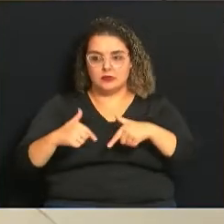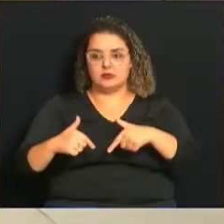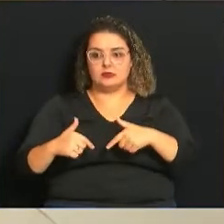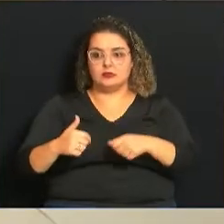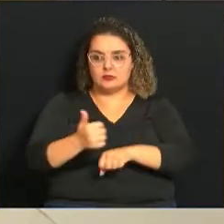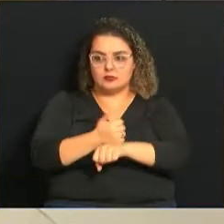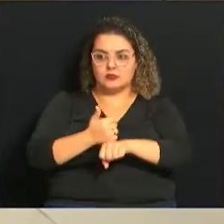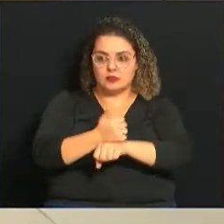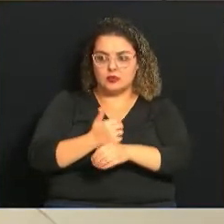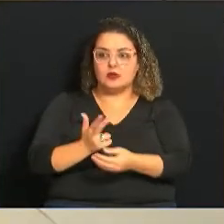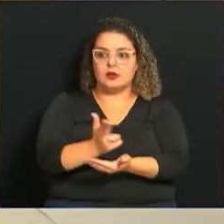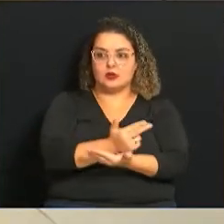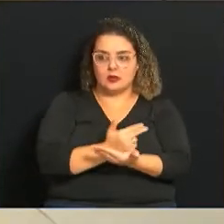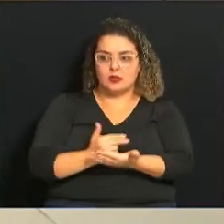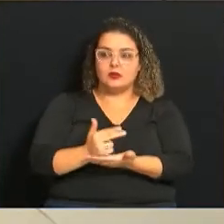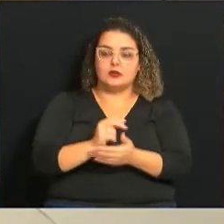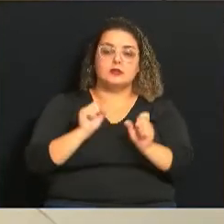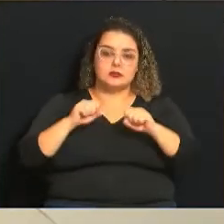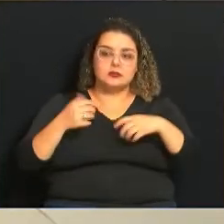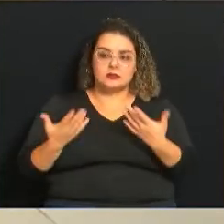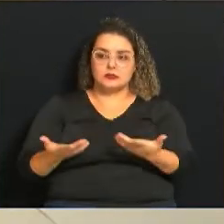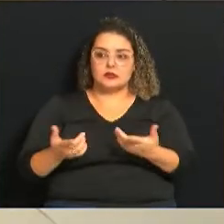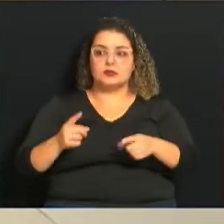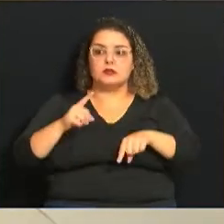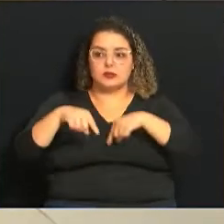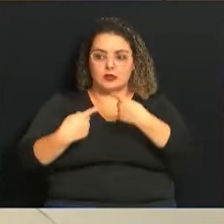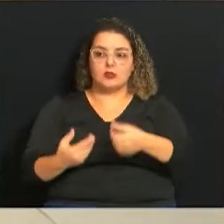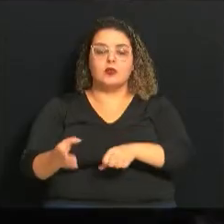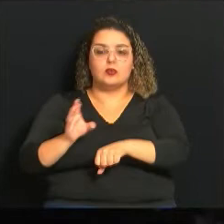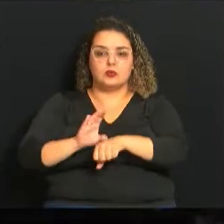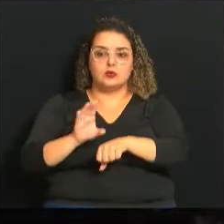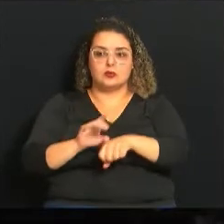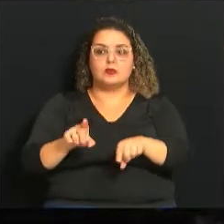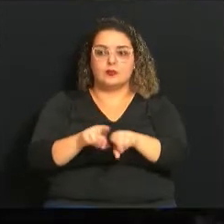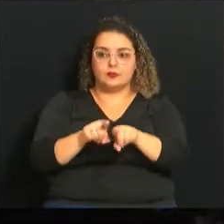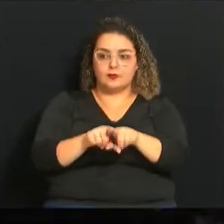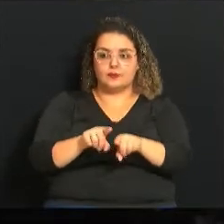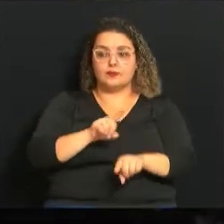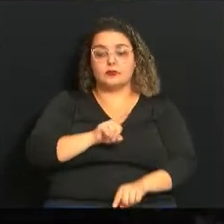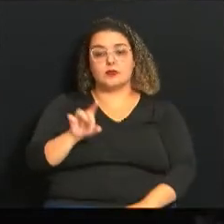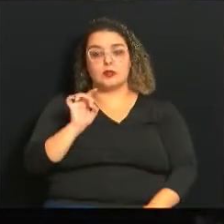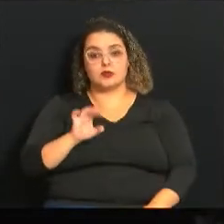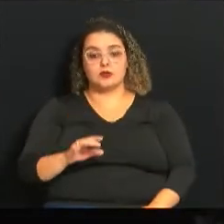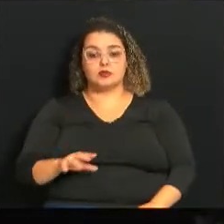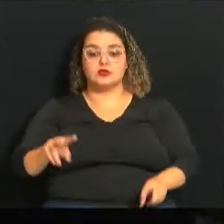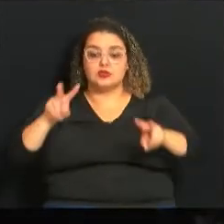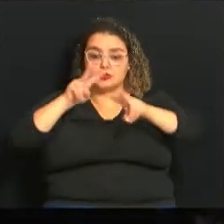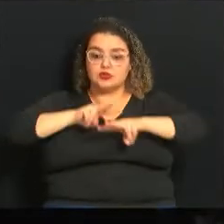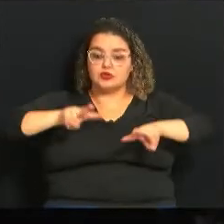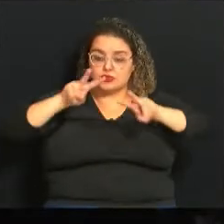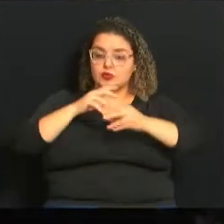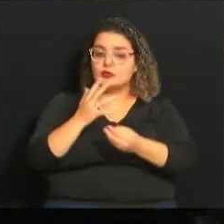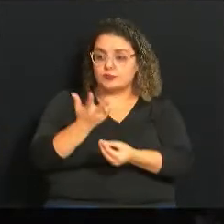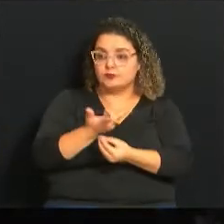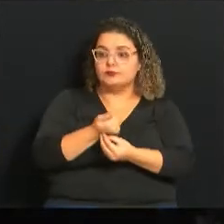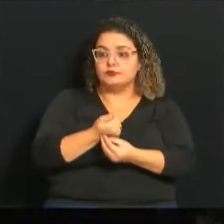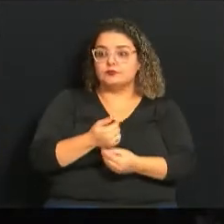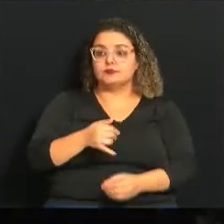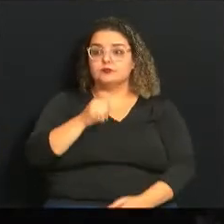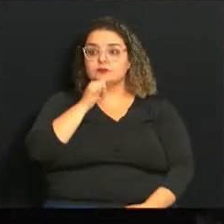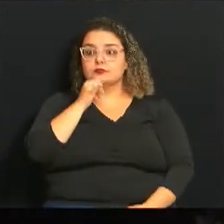como ilustrador. Sim, existem outros cursos também, não só de artes visuais, existem, por exemplo,